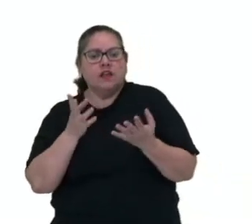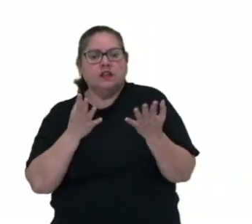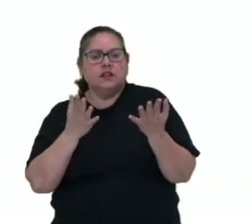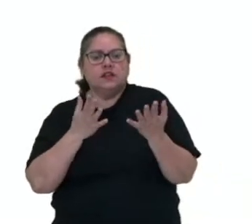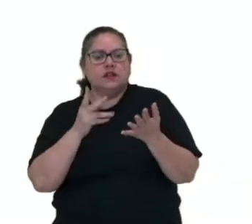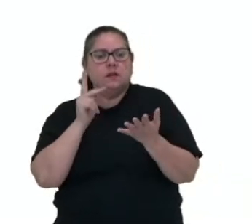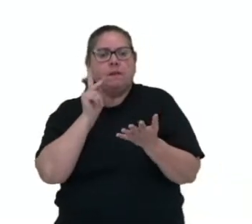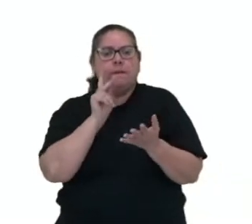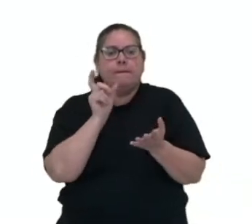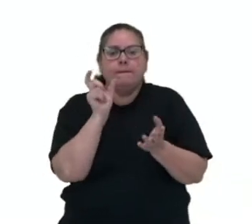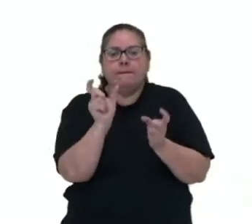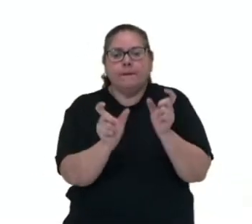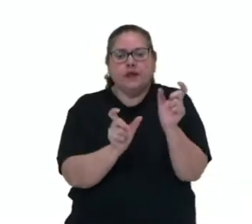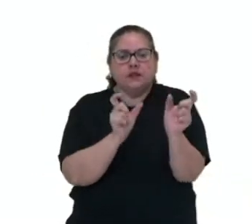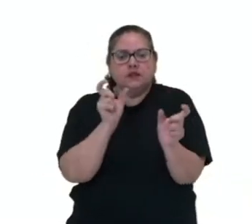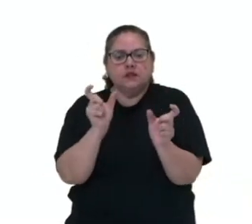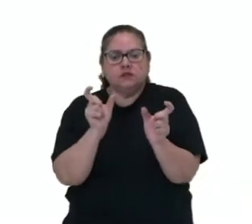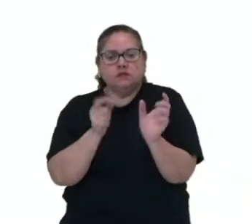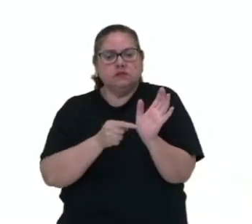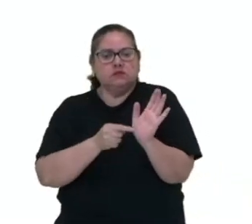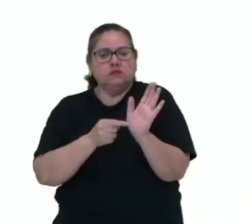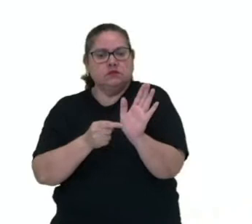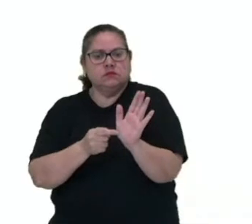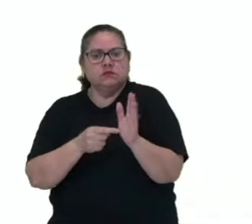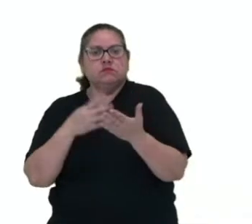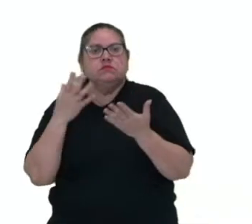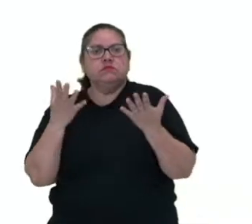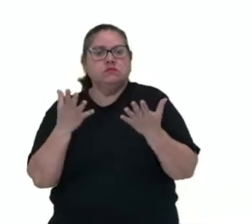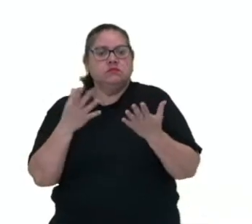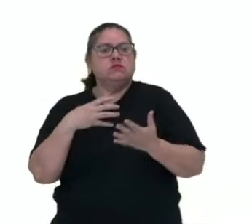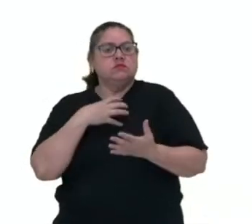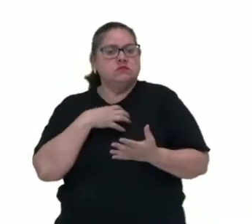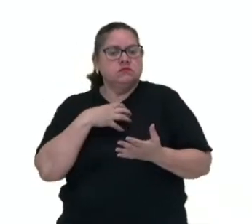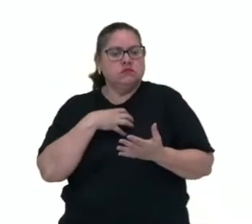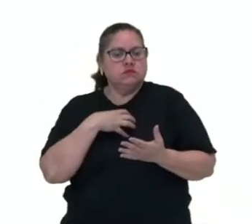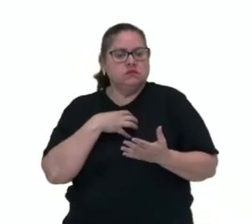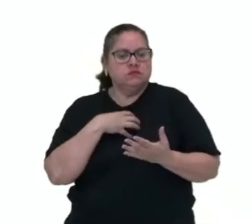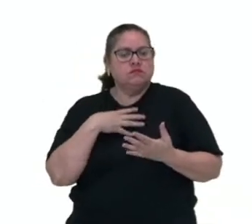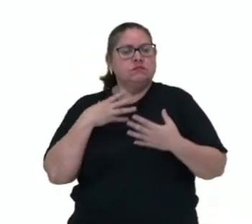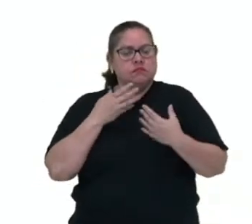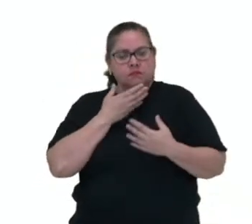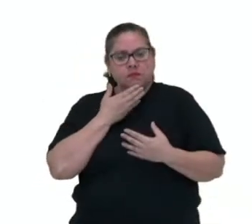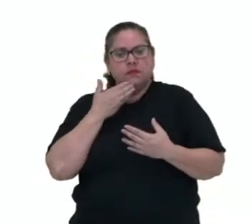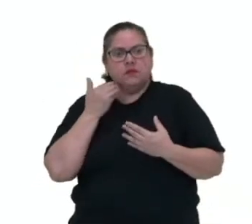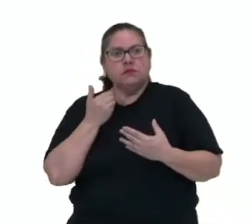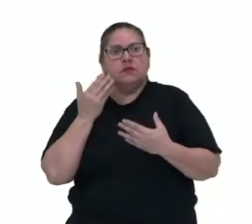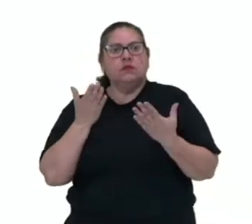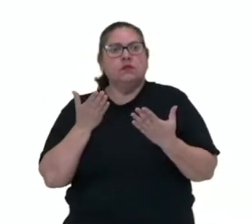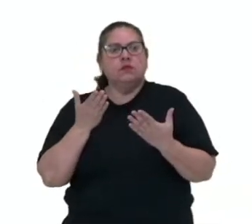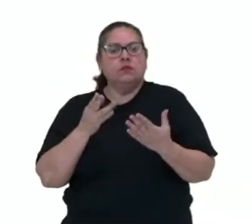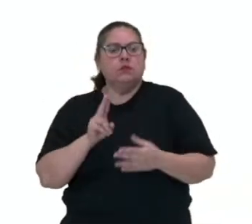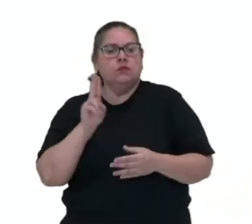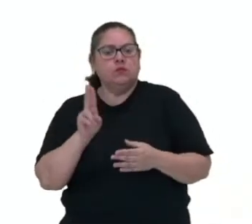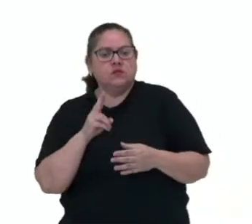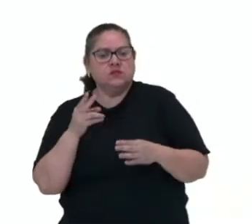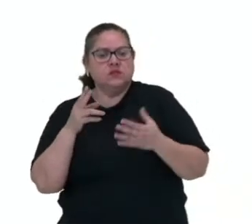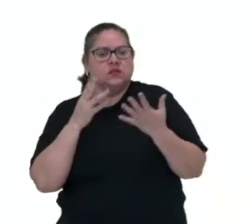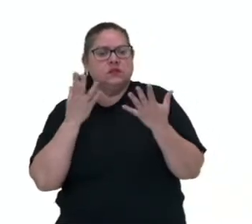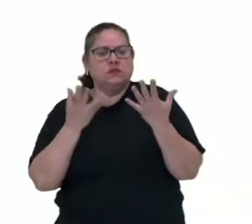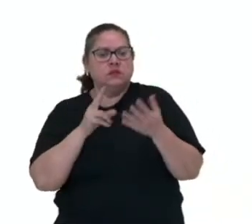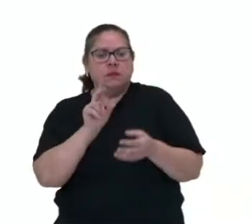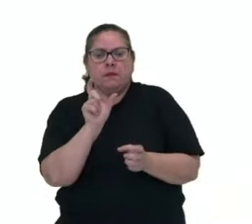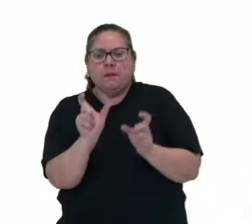Use palavras com as quais nos expressamos nas situações em que nos sentimos mais à vontade. Então, vamos usar um vocabulário que